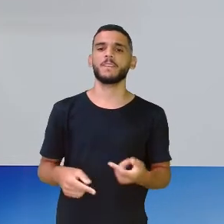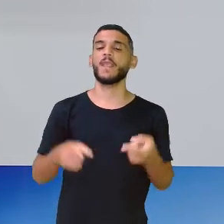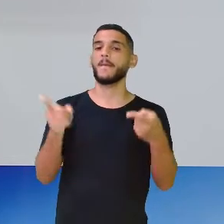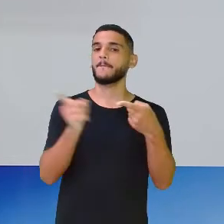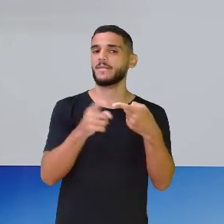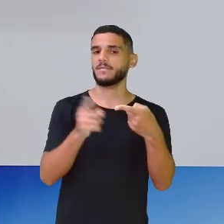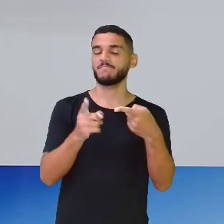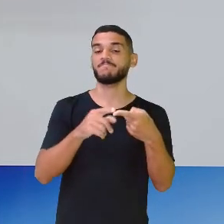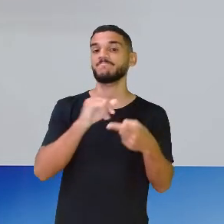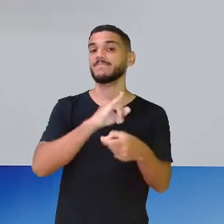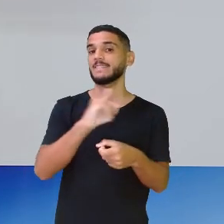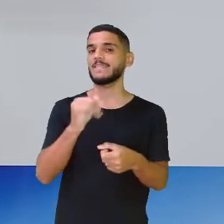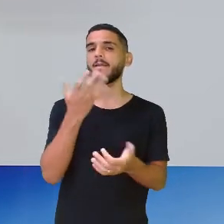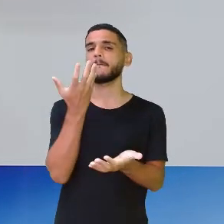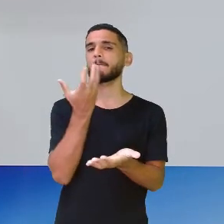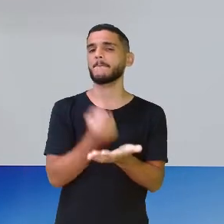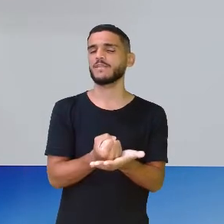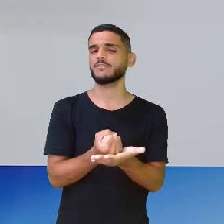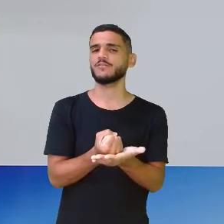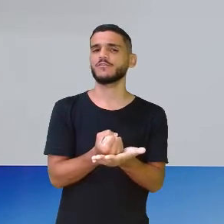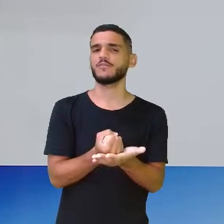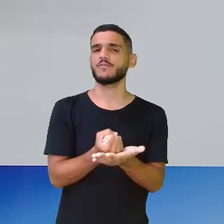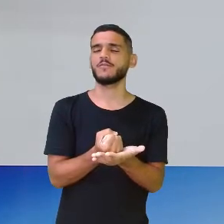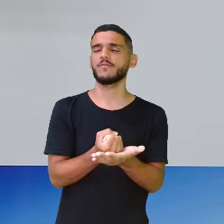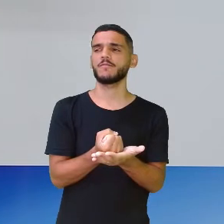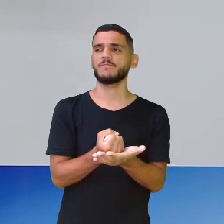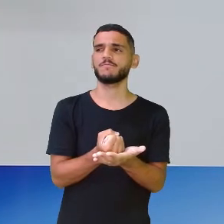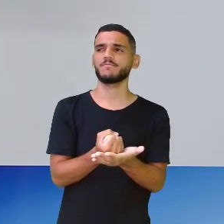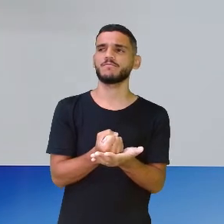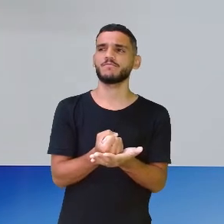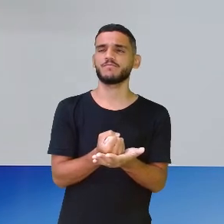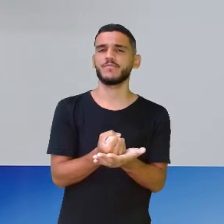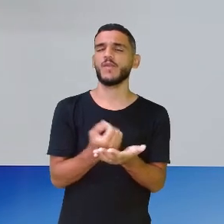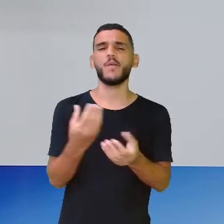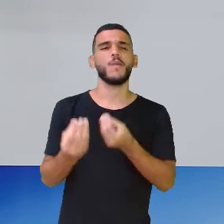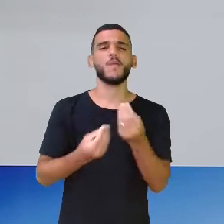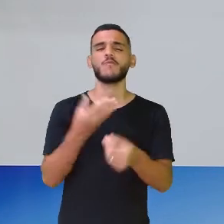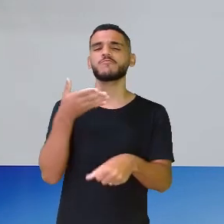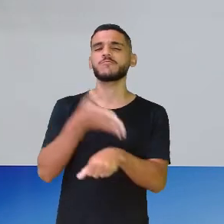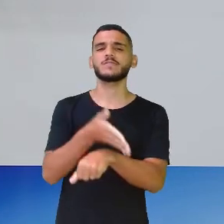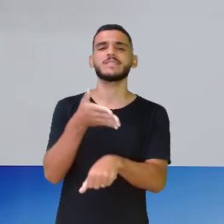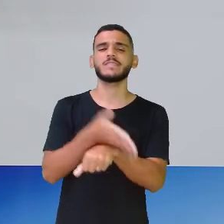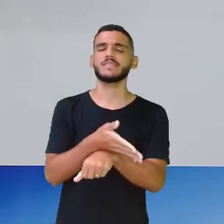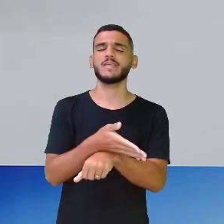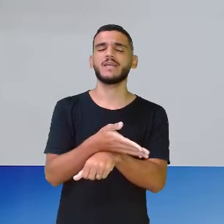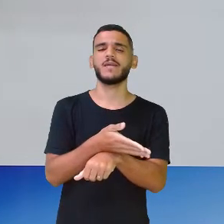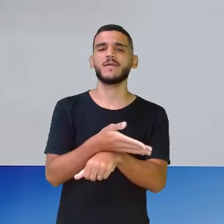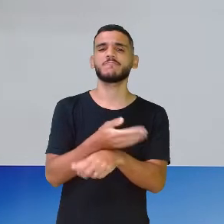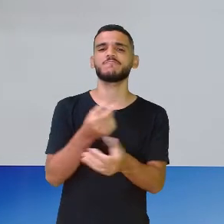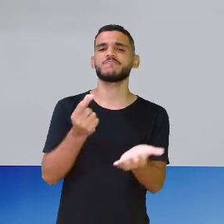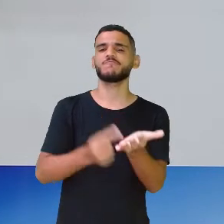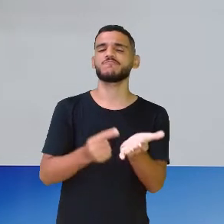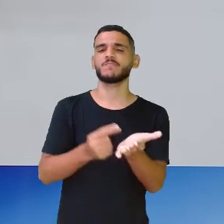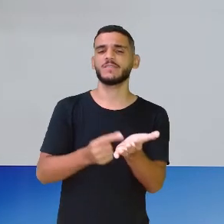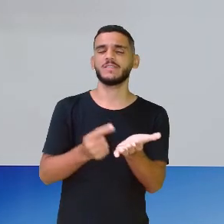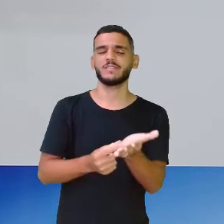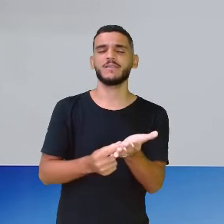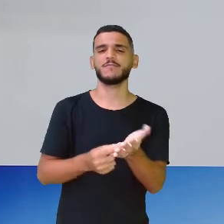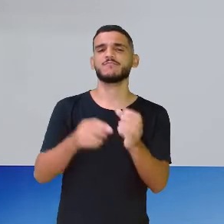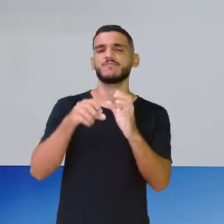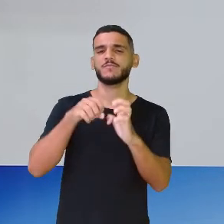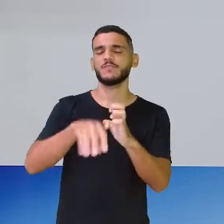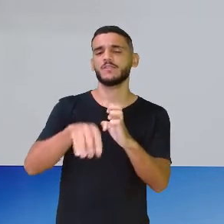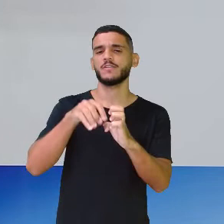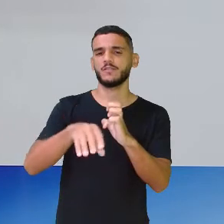não baixou, sabe como acessar o aplicativo do Educa Recife? Sabe não?